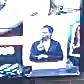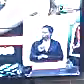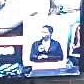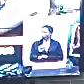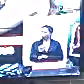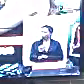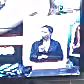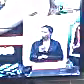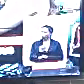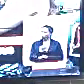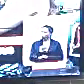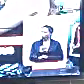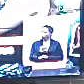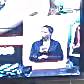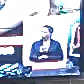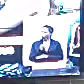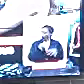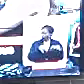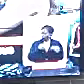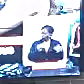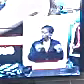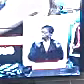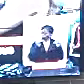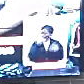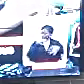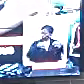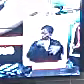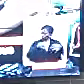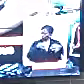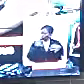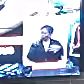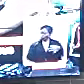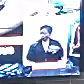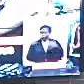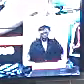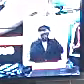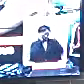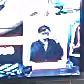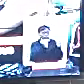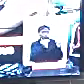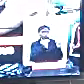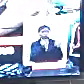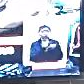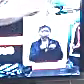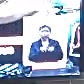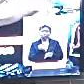tem de ver tem de cumprir tanto a coora tanto o o